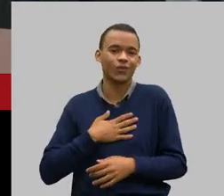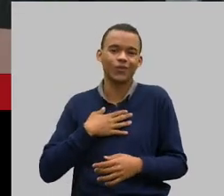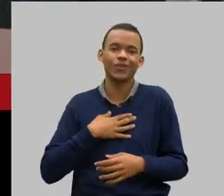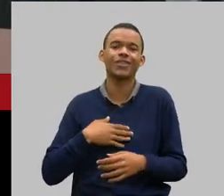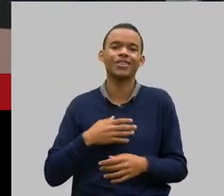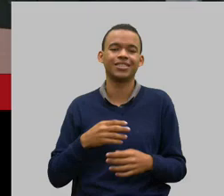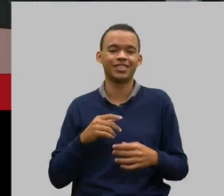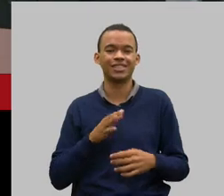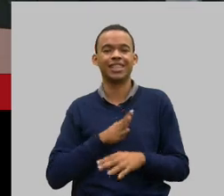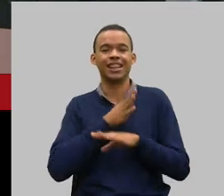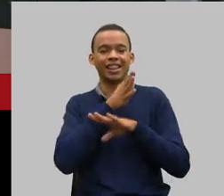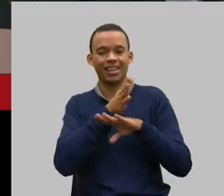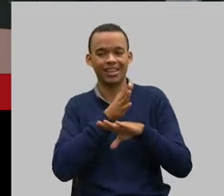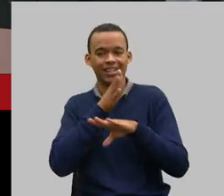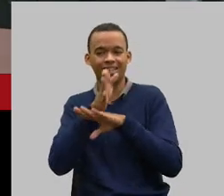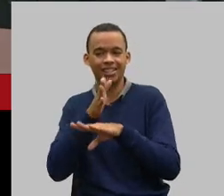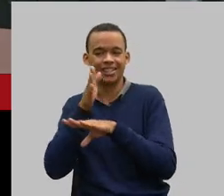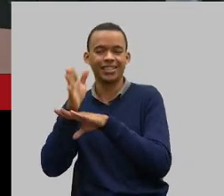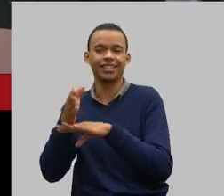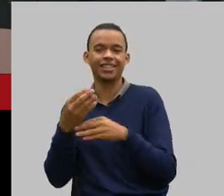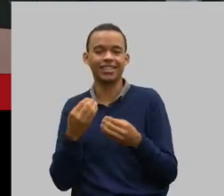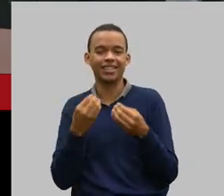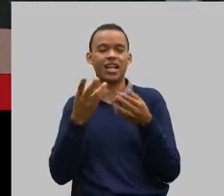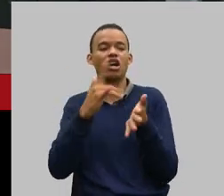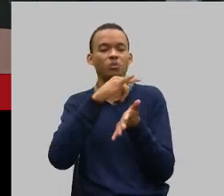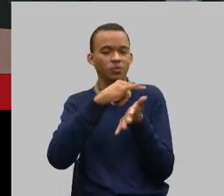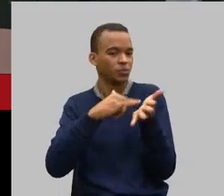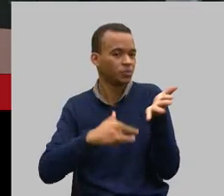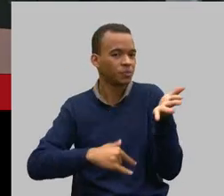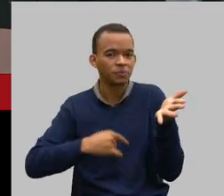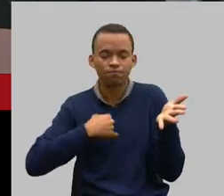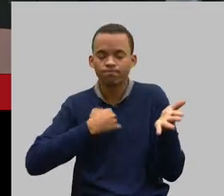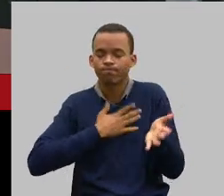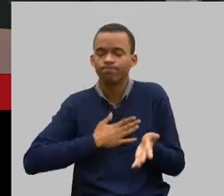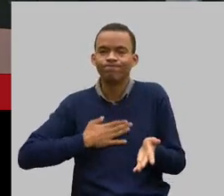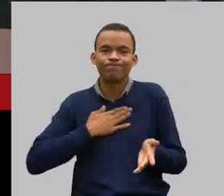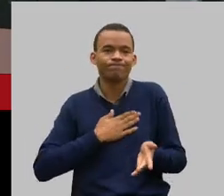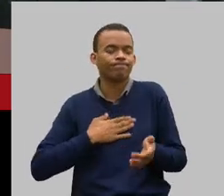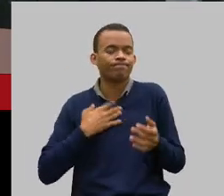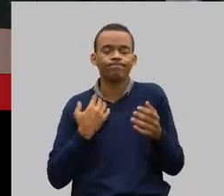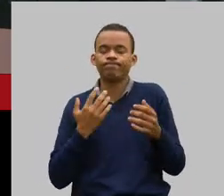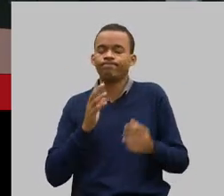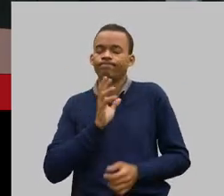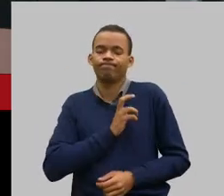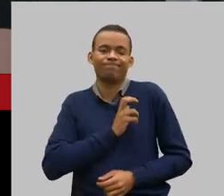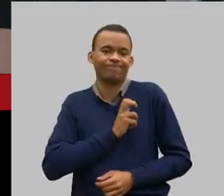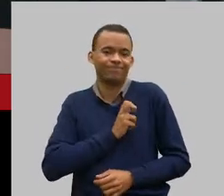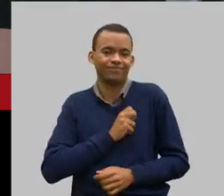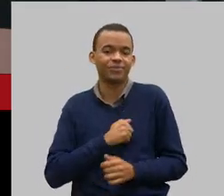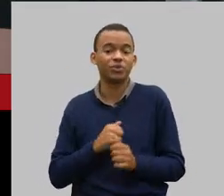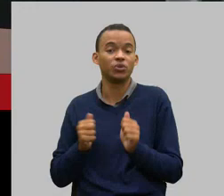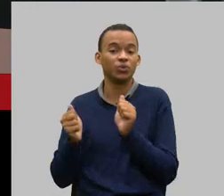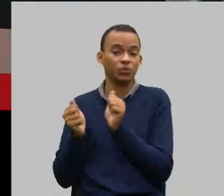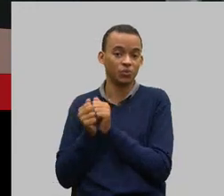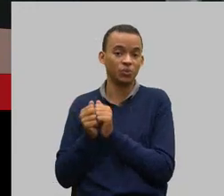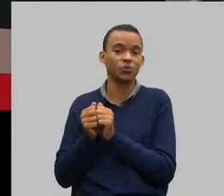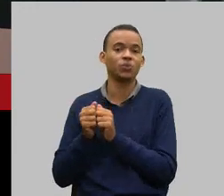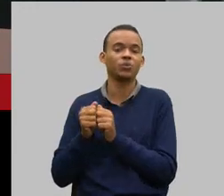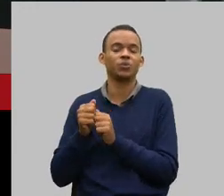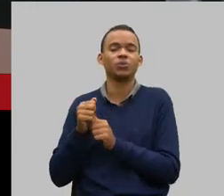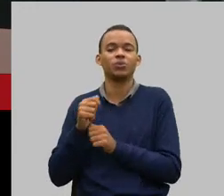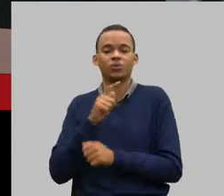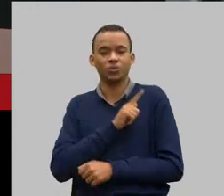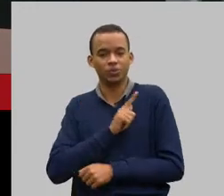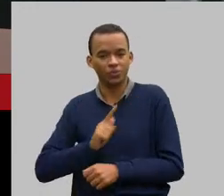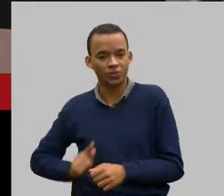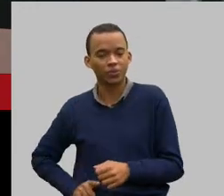entrega de título de regularização fundiária assim é inquestionável adoro aí estar ao lado do governador anunciando investimentos ao lado do